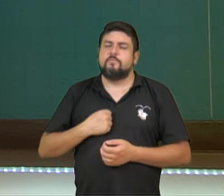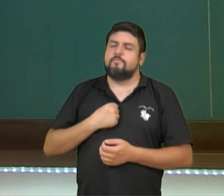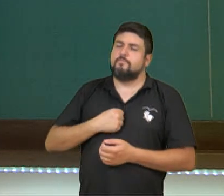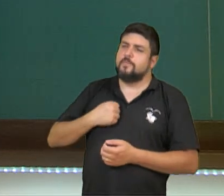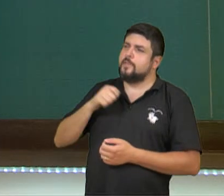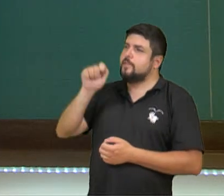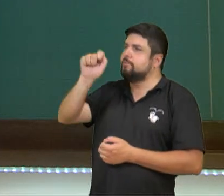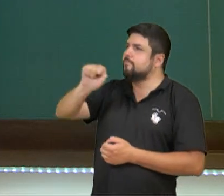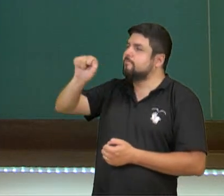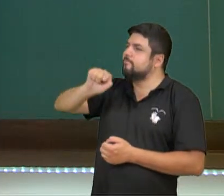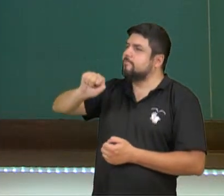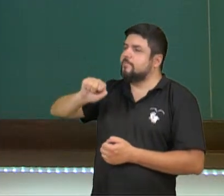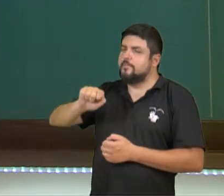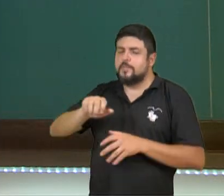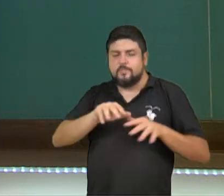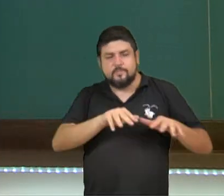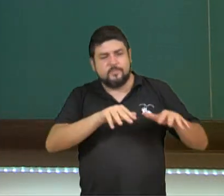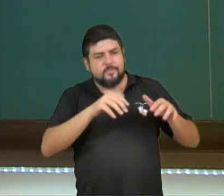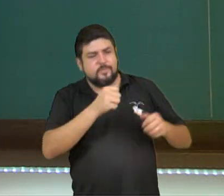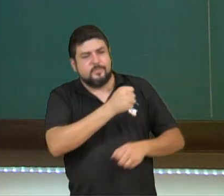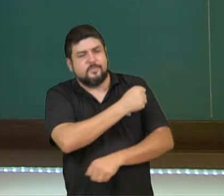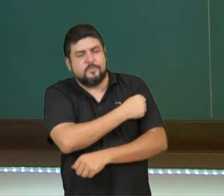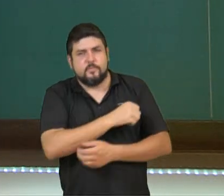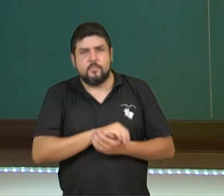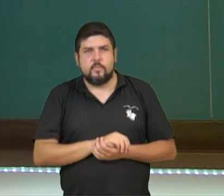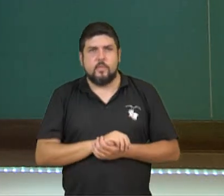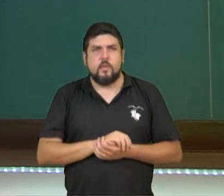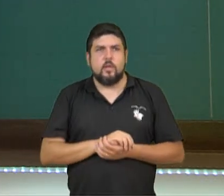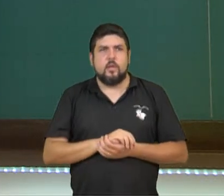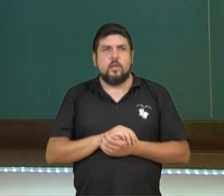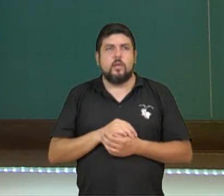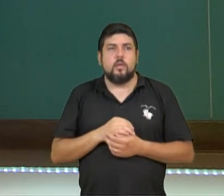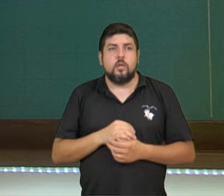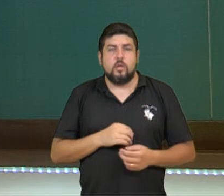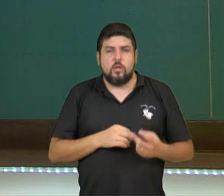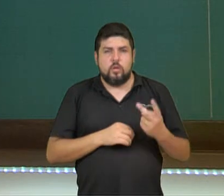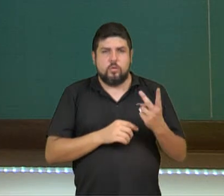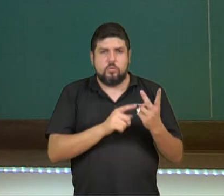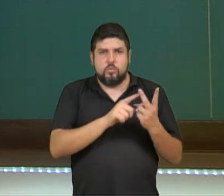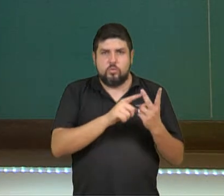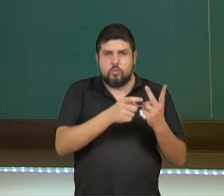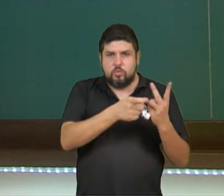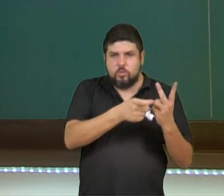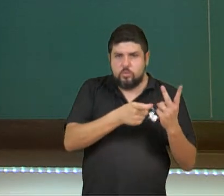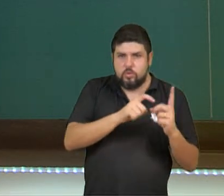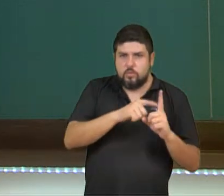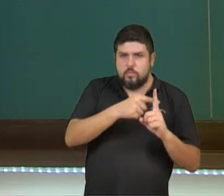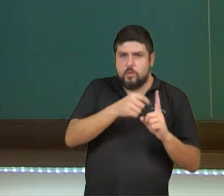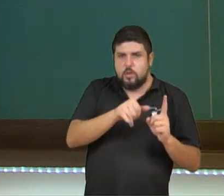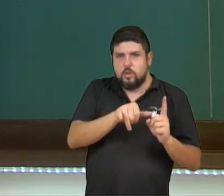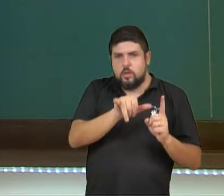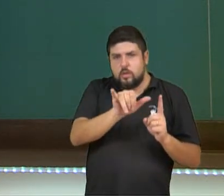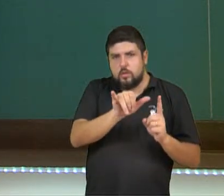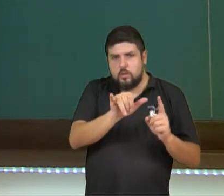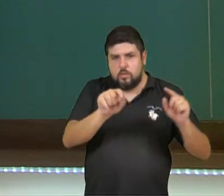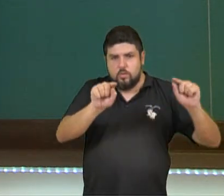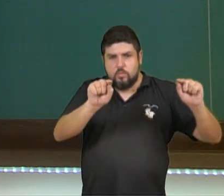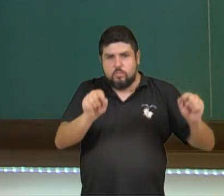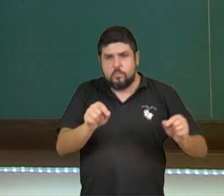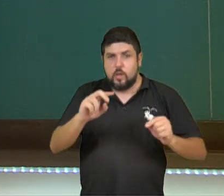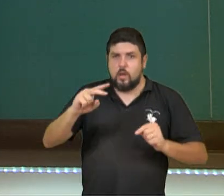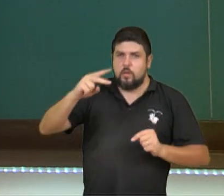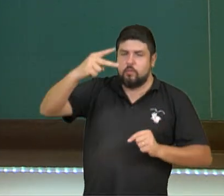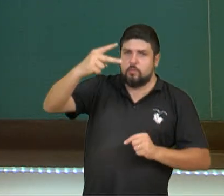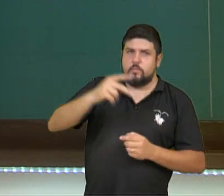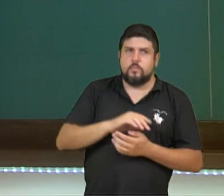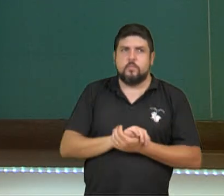né? 2x mais y ao cubo, tudo isso ao quadrado. Sacaneou um pouco, né? Porque tem um monte de coisa